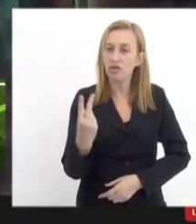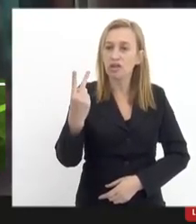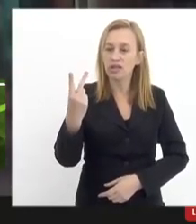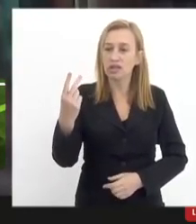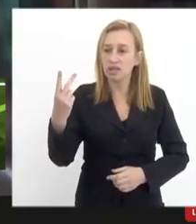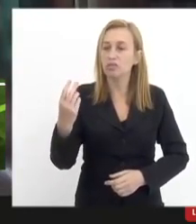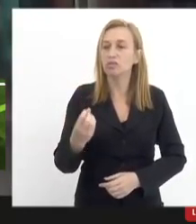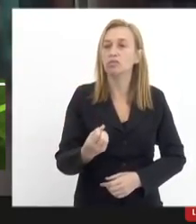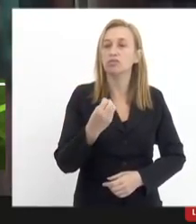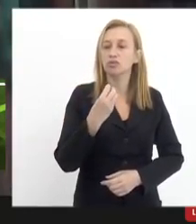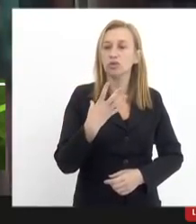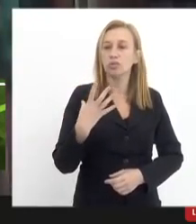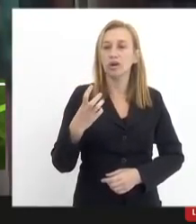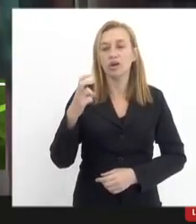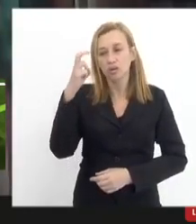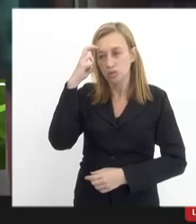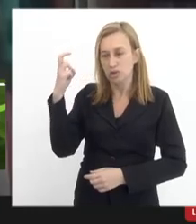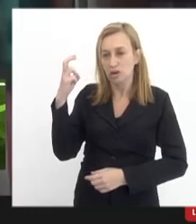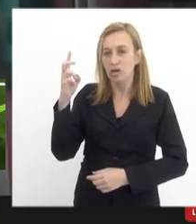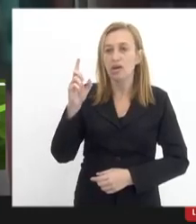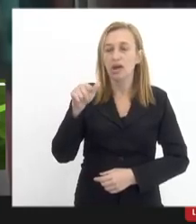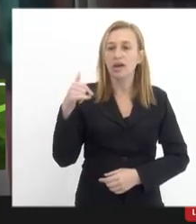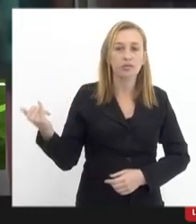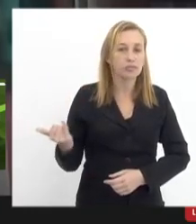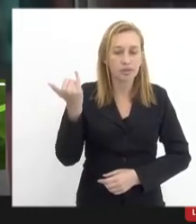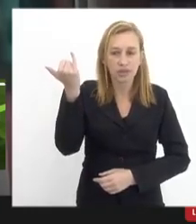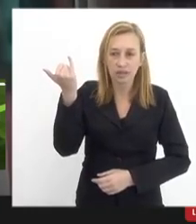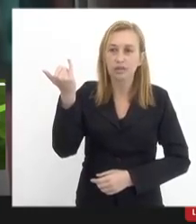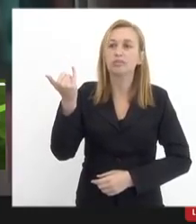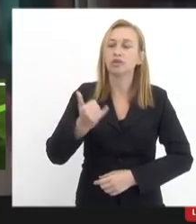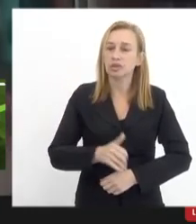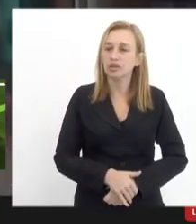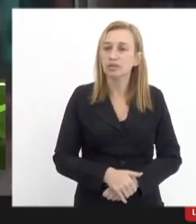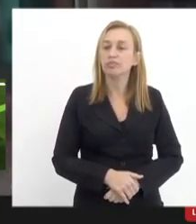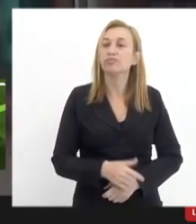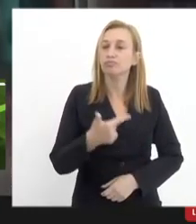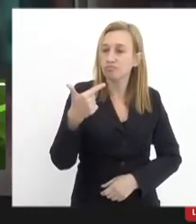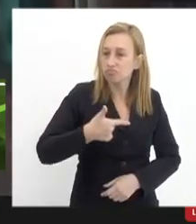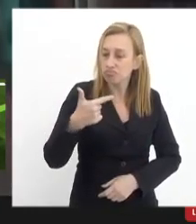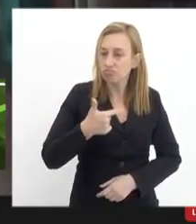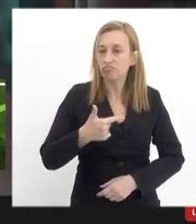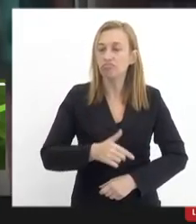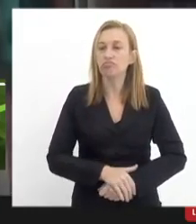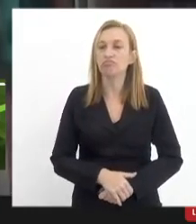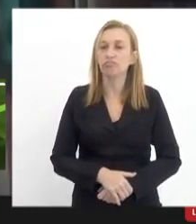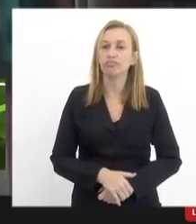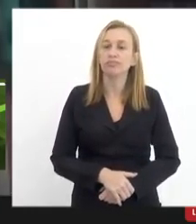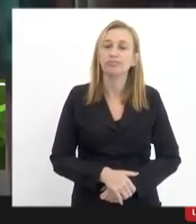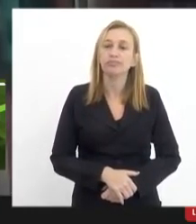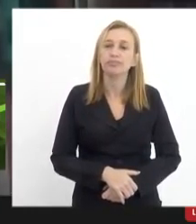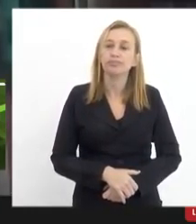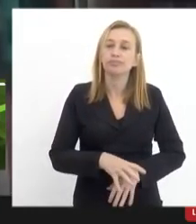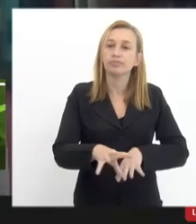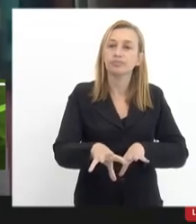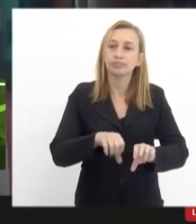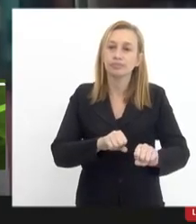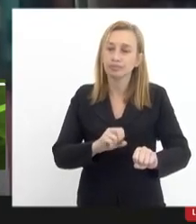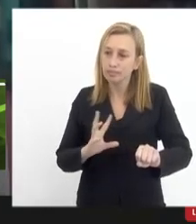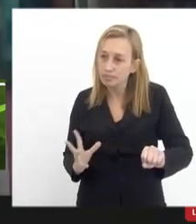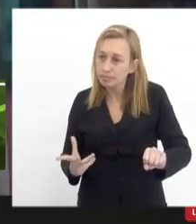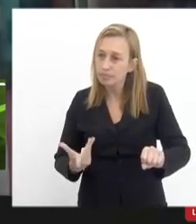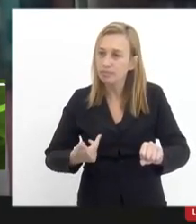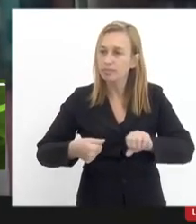cultural. Esse eixo eu acho que é importantíssimo. E o segundo eixo é a formação, a qualificação